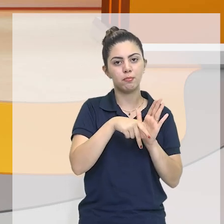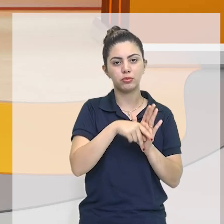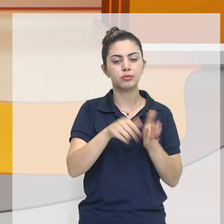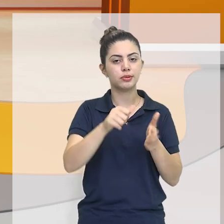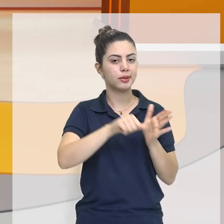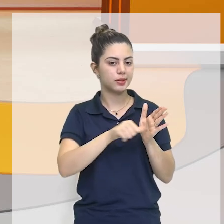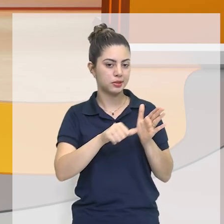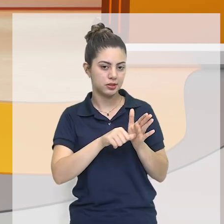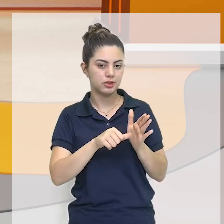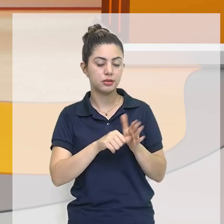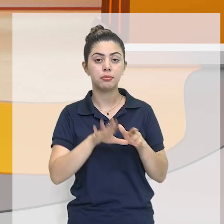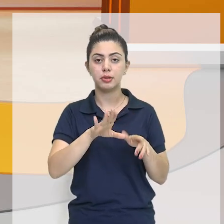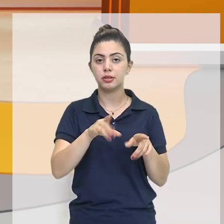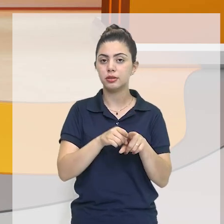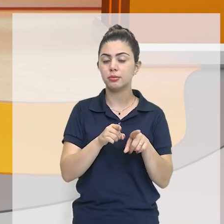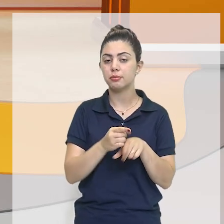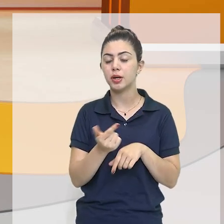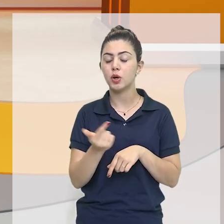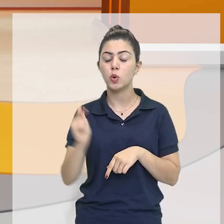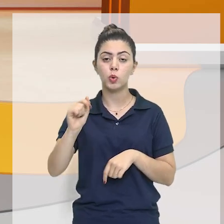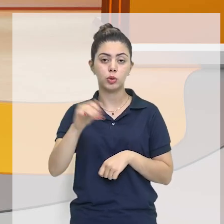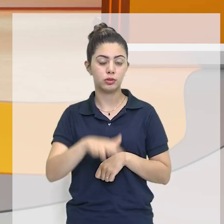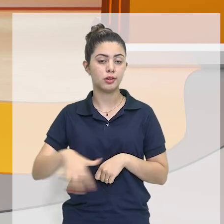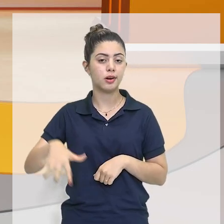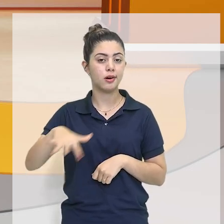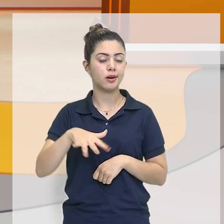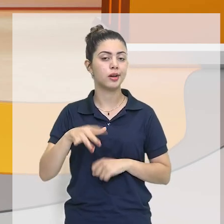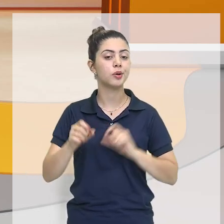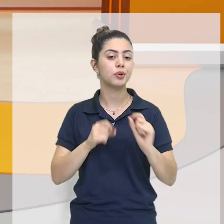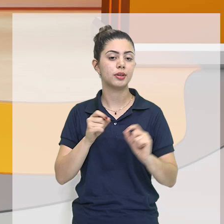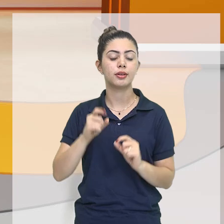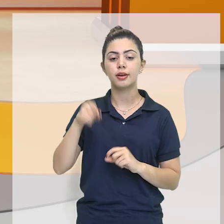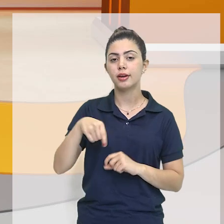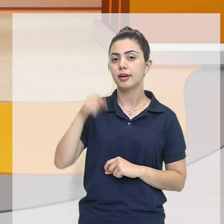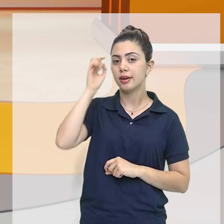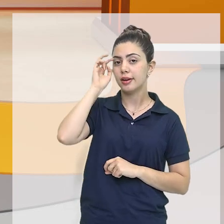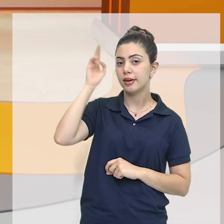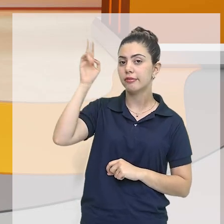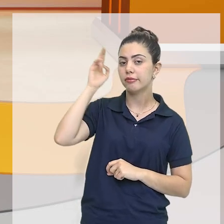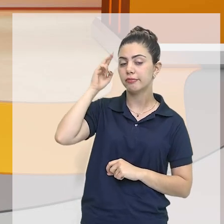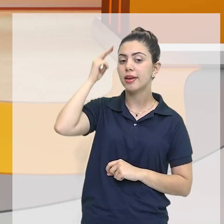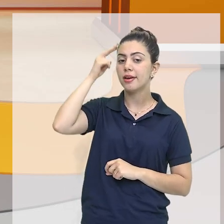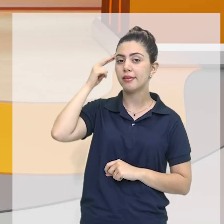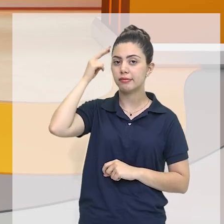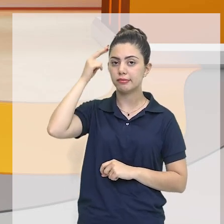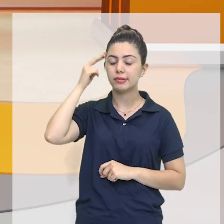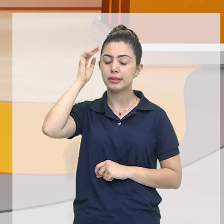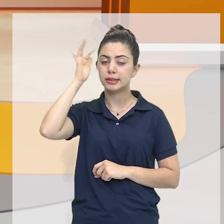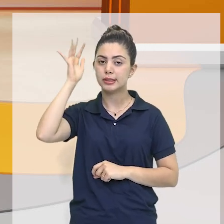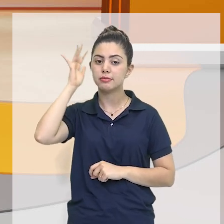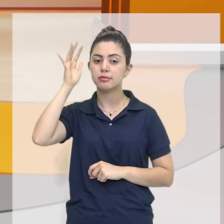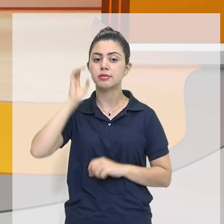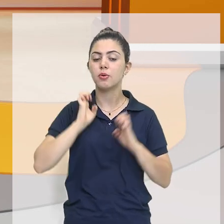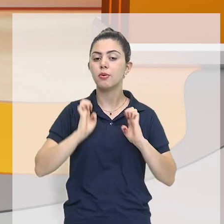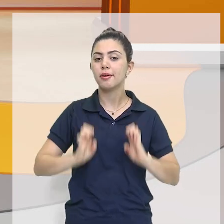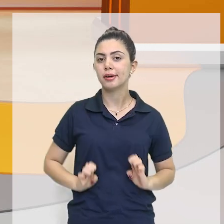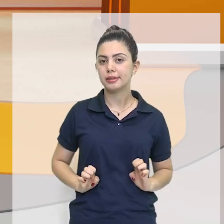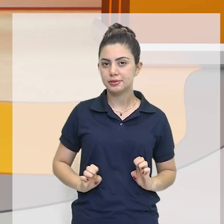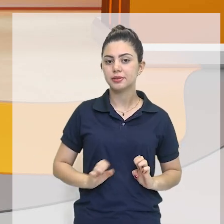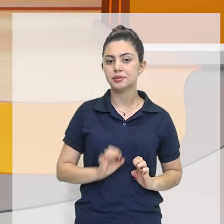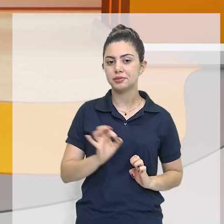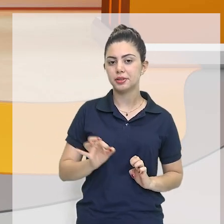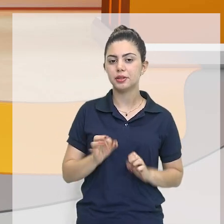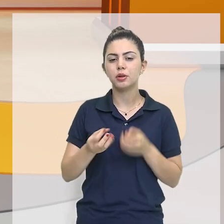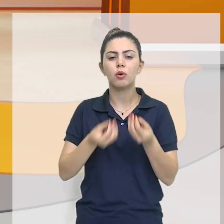da política, nós temos as reflexões éticas, né? A ética, justamente, ela